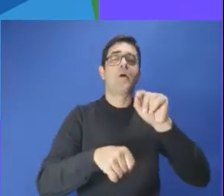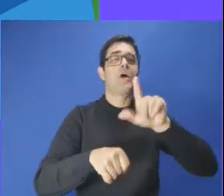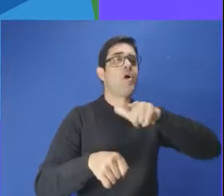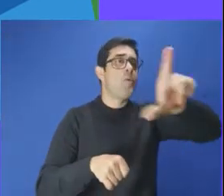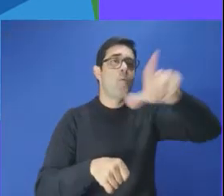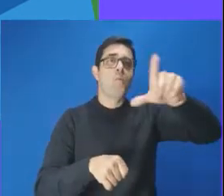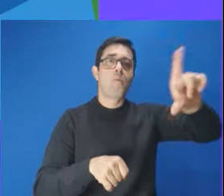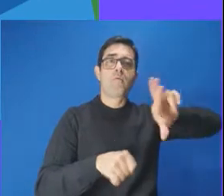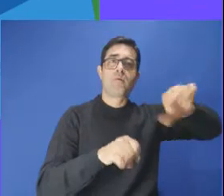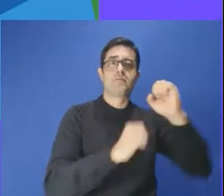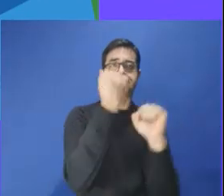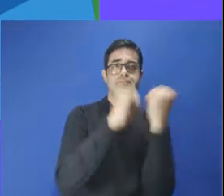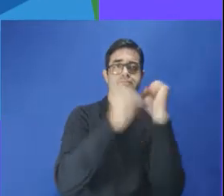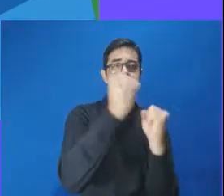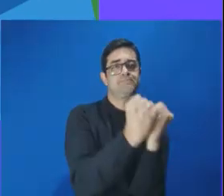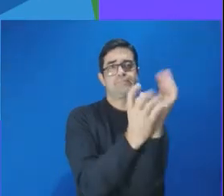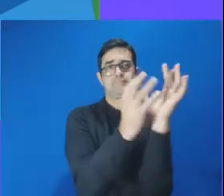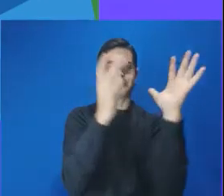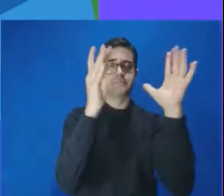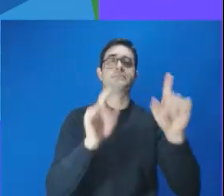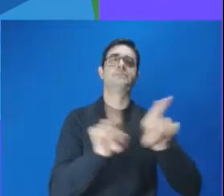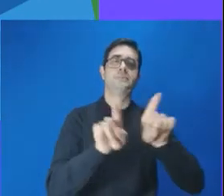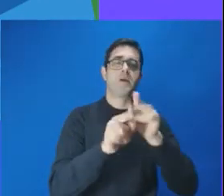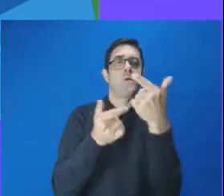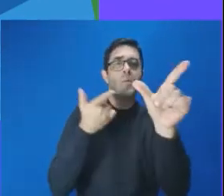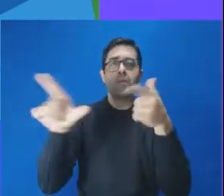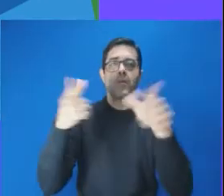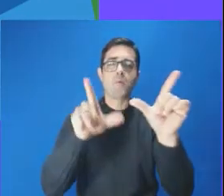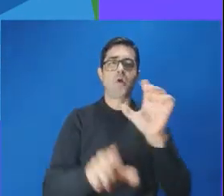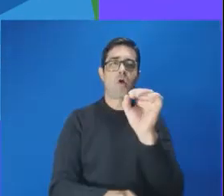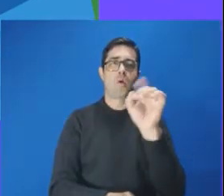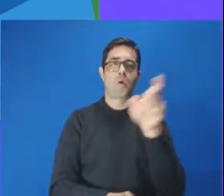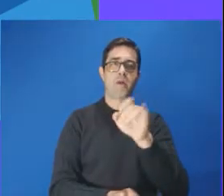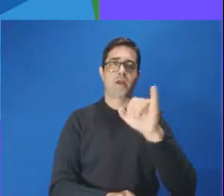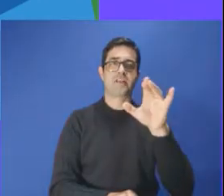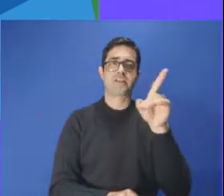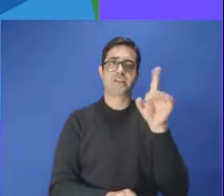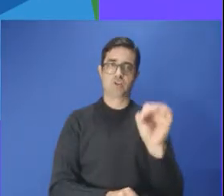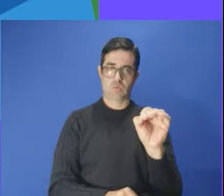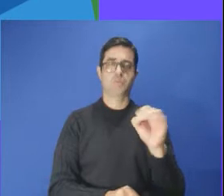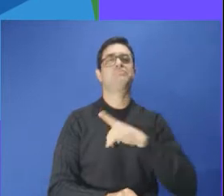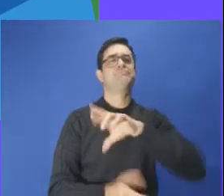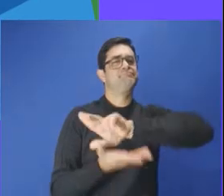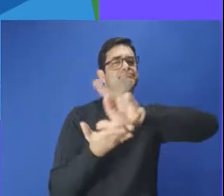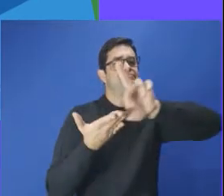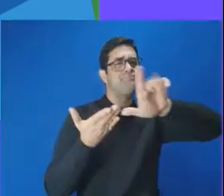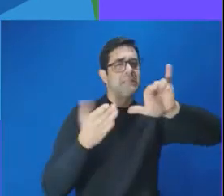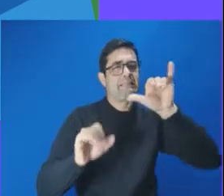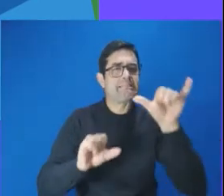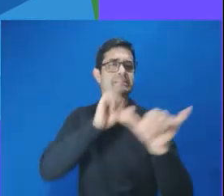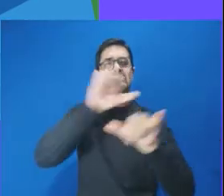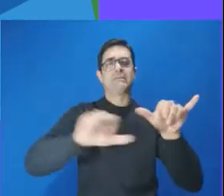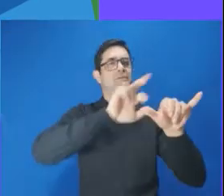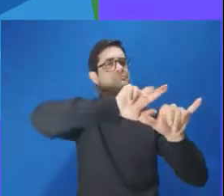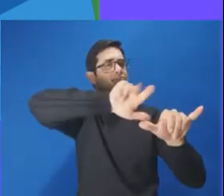industriais. Existem vários óxidos de nitrogênio, cada um deles tem diferente dinâmica, diferentes reações químicas, mas